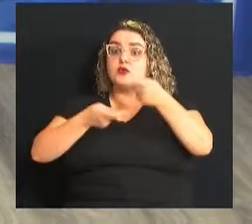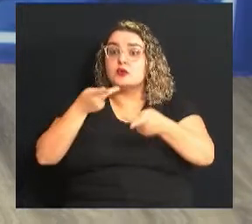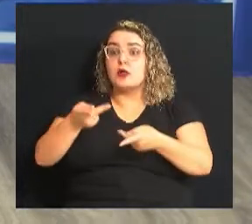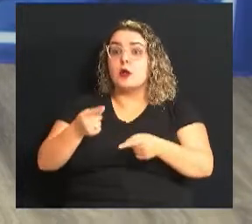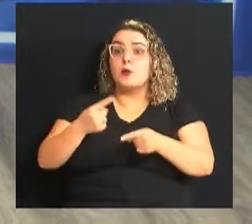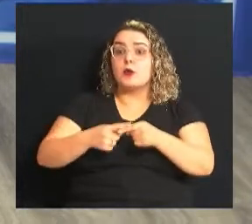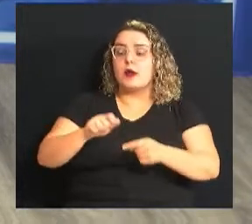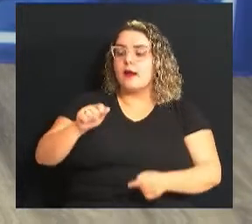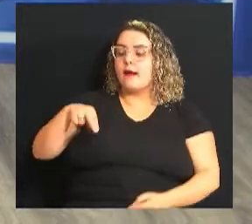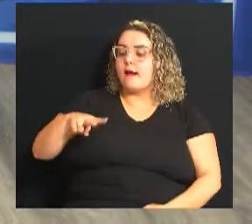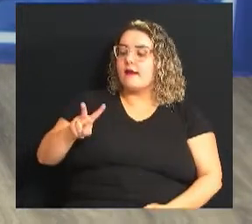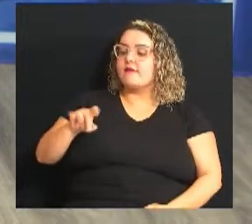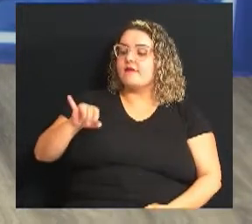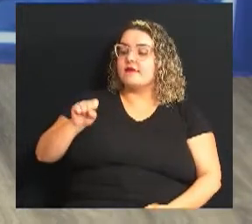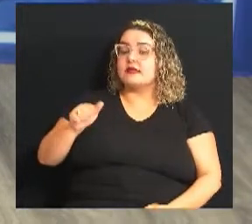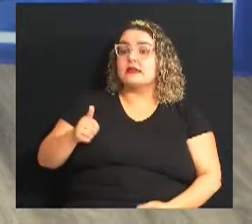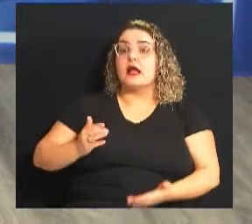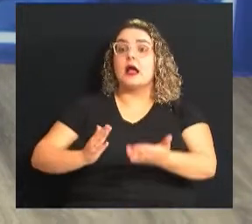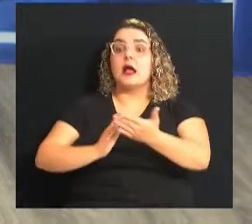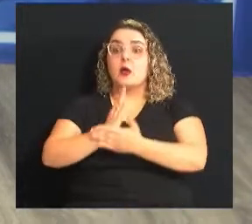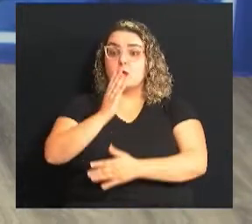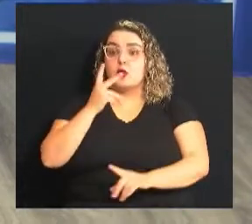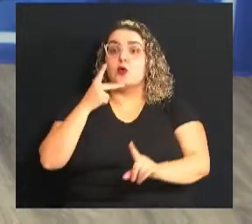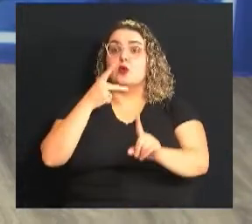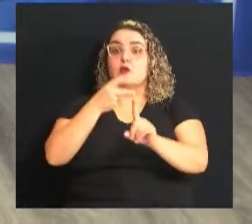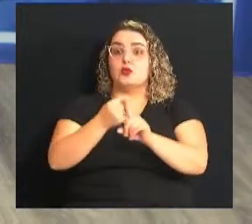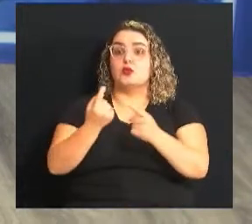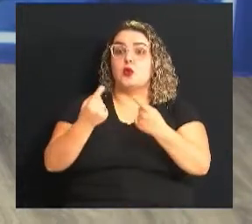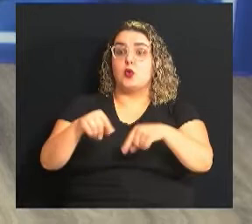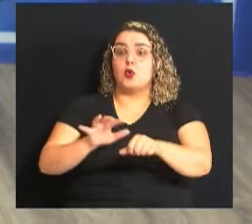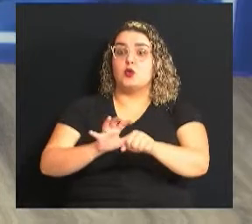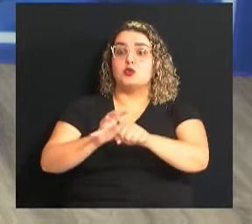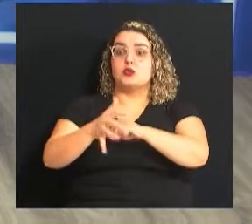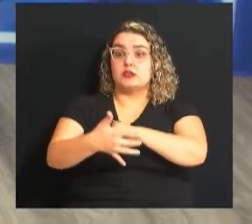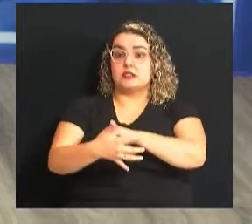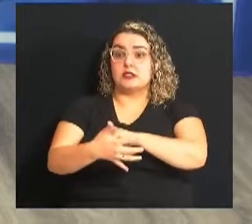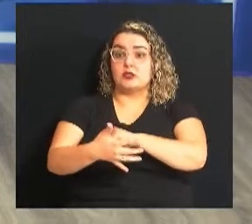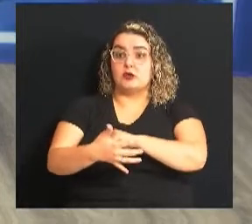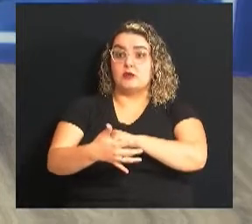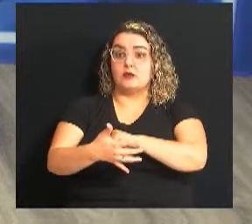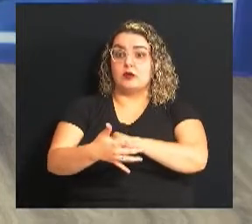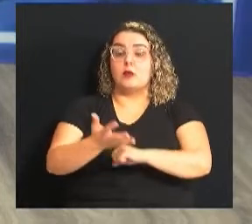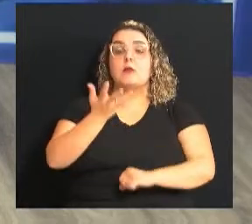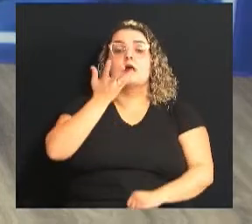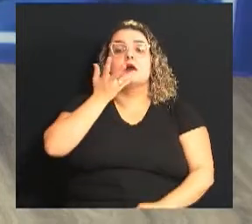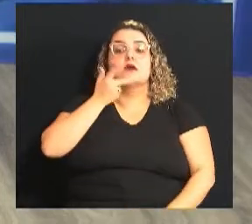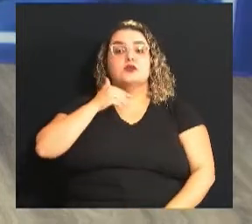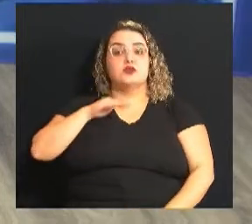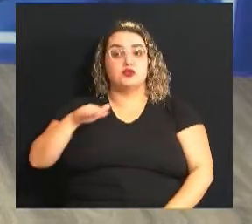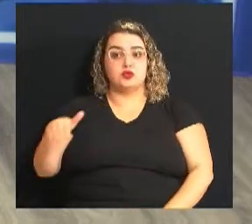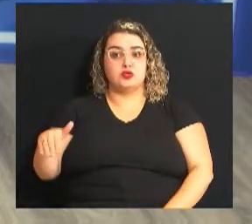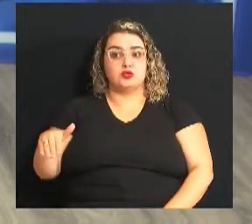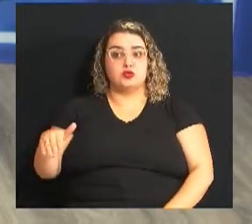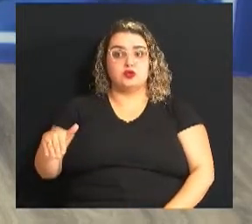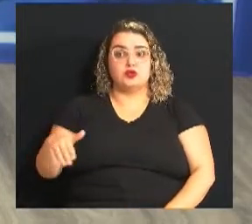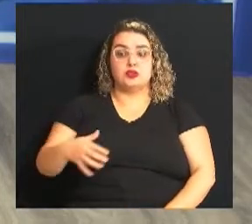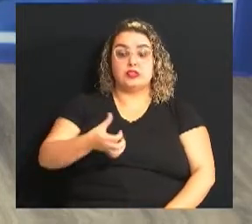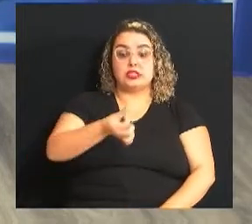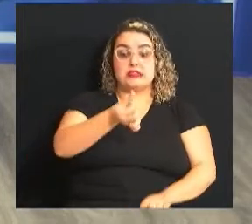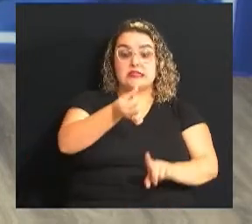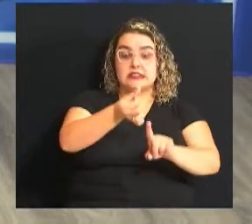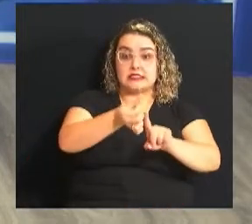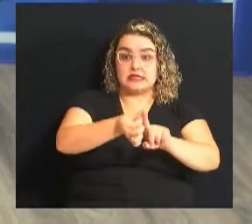Anvisa aprovou vacina contra a Covid-19 para as crianças a partir de 6 meses